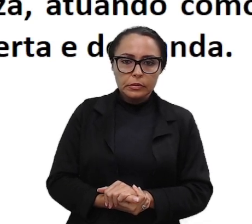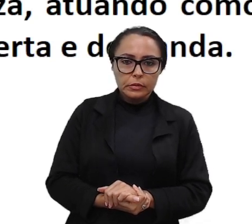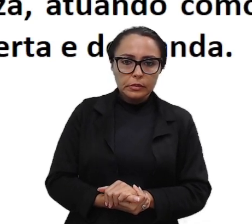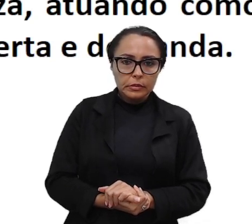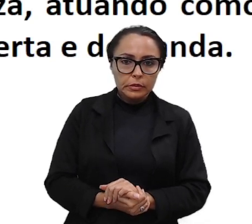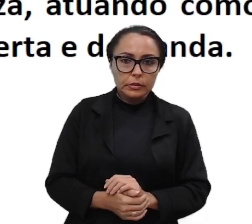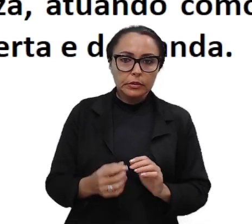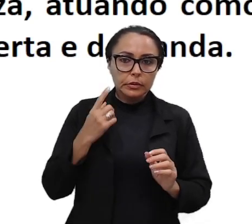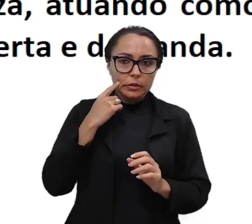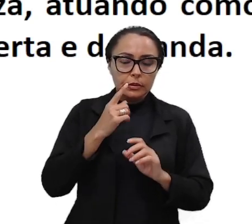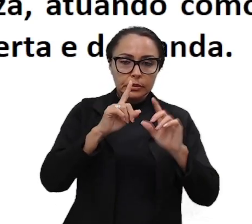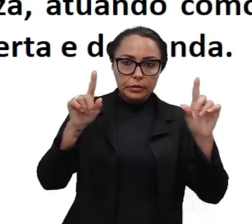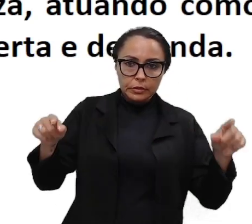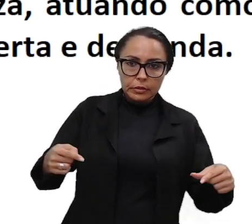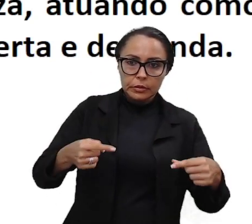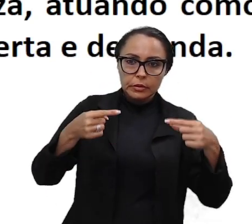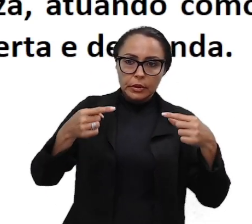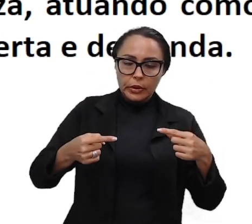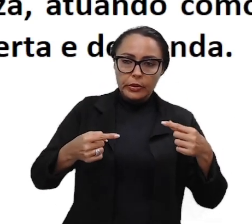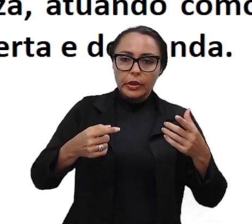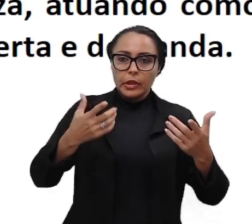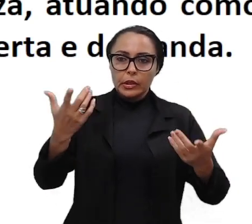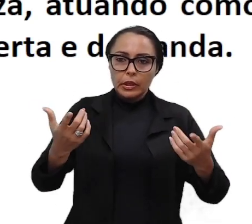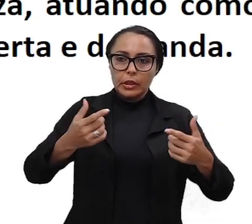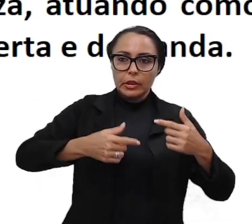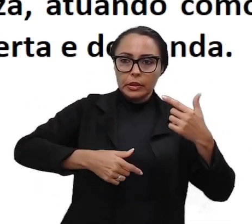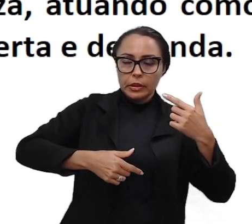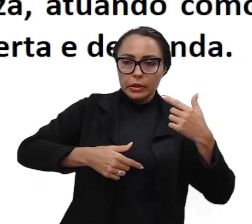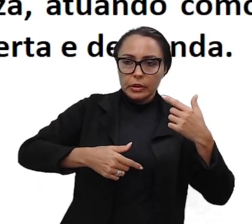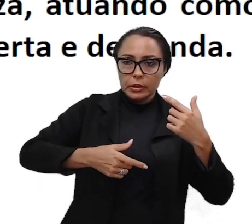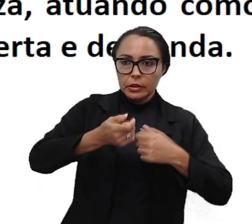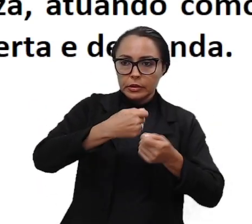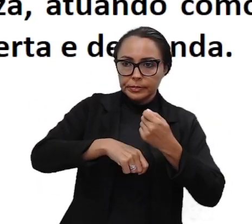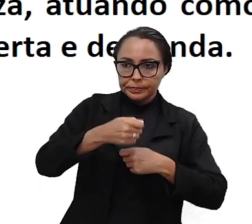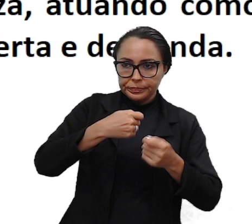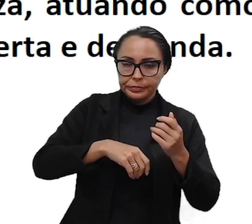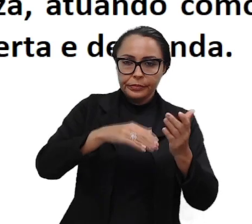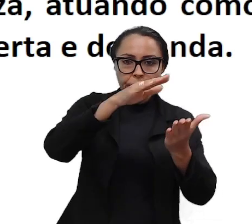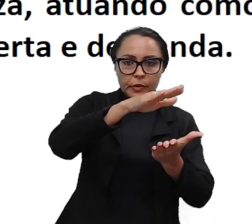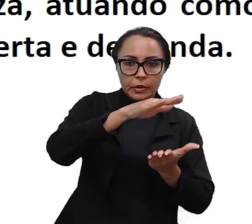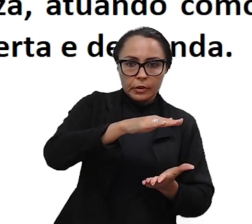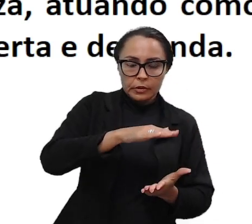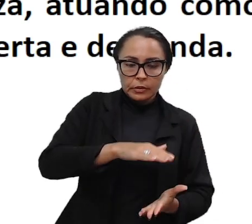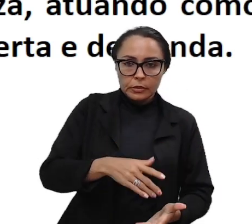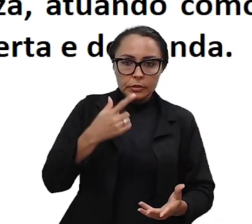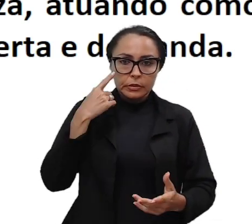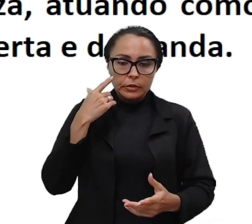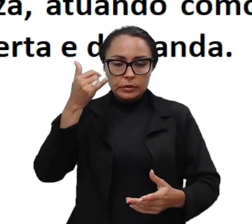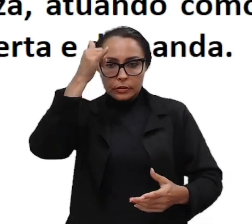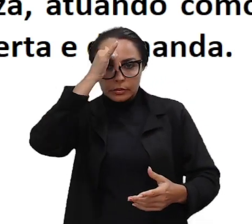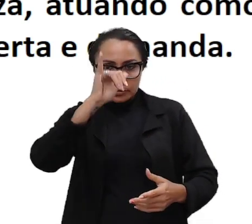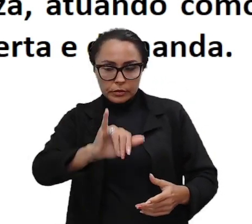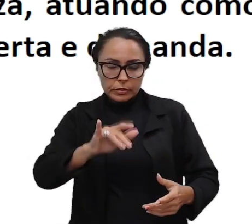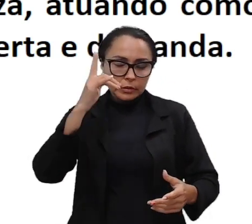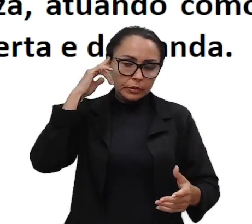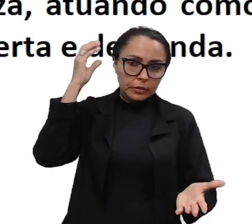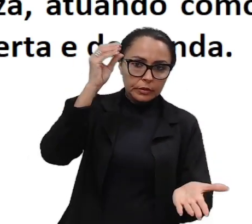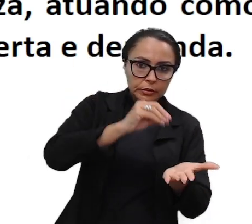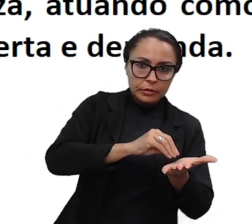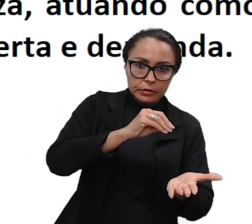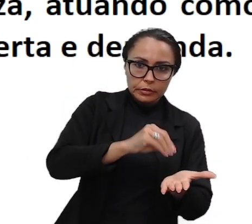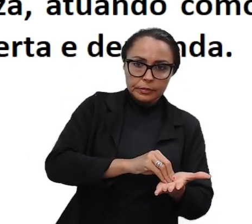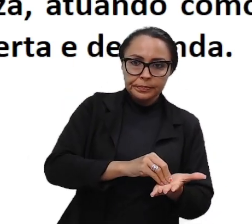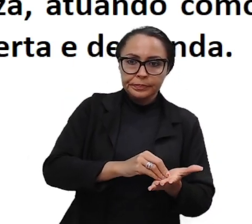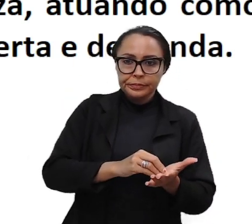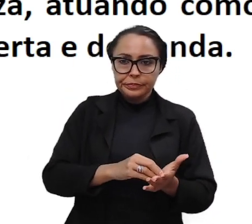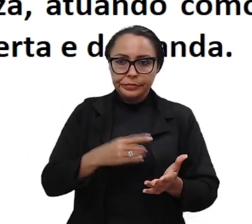Portanto, o grande desafio da administração de estoques é a sua manutenção em níveis mínimos, evitando a falta, e o que também é conhecido como ruptura de